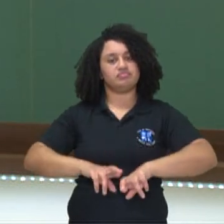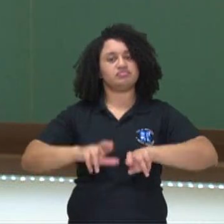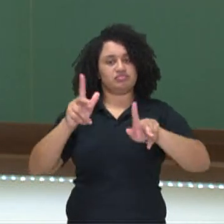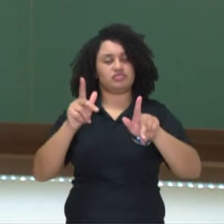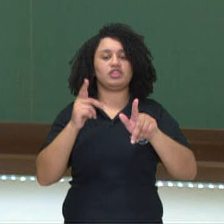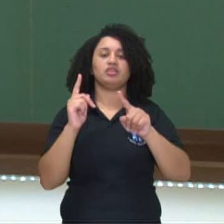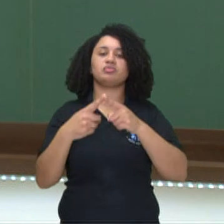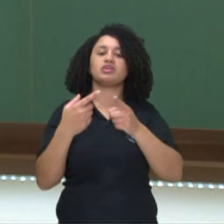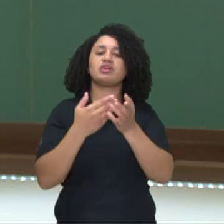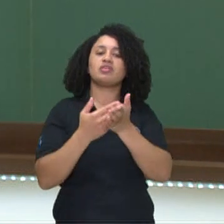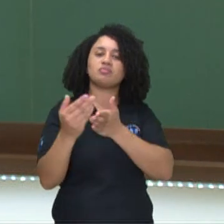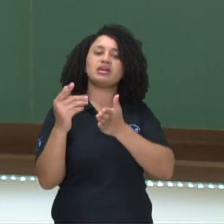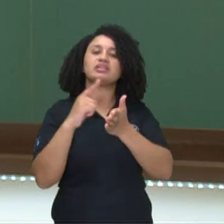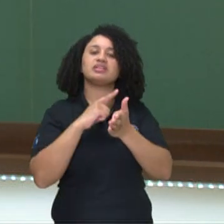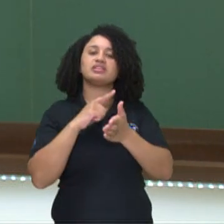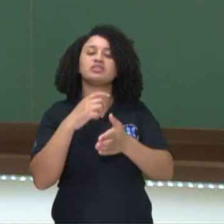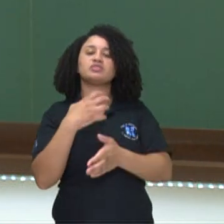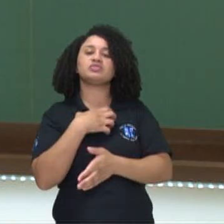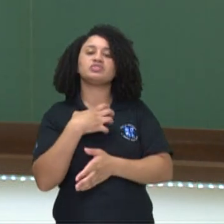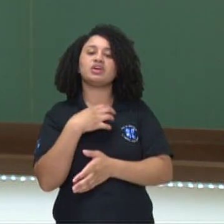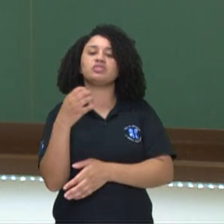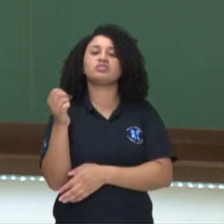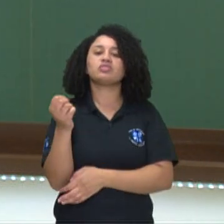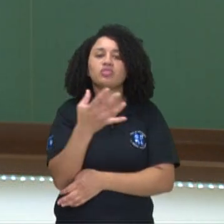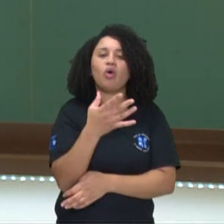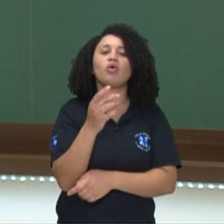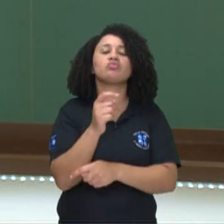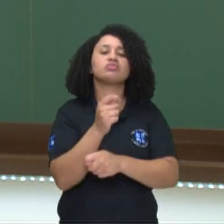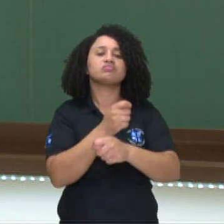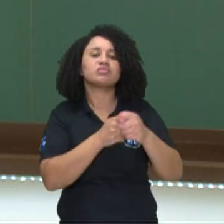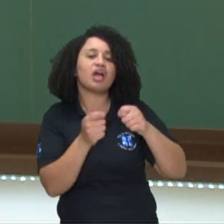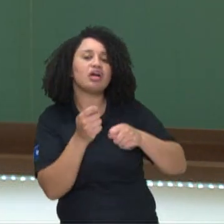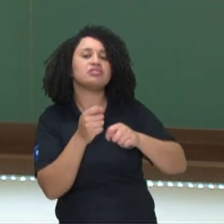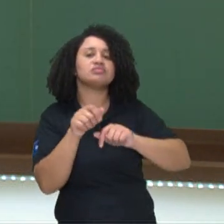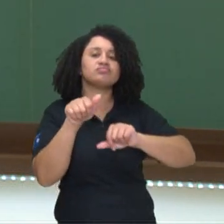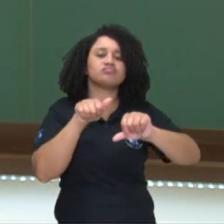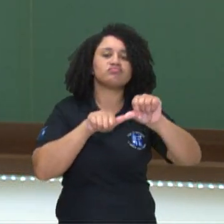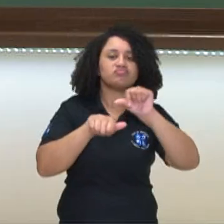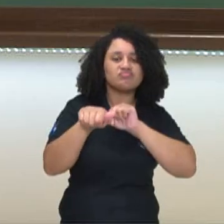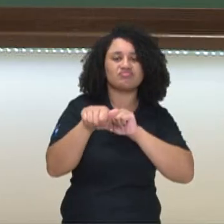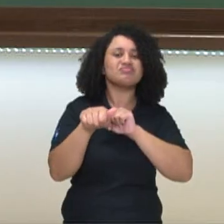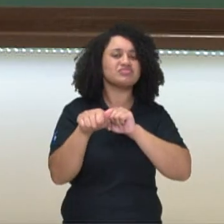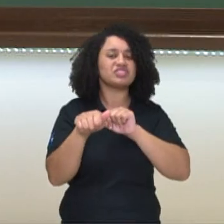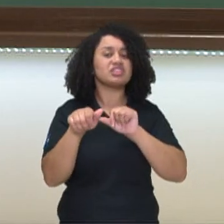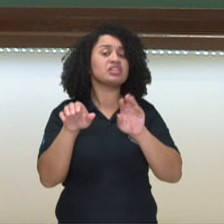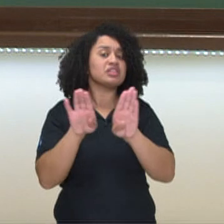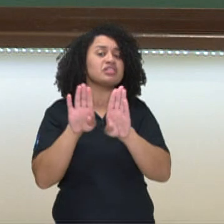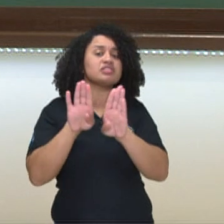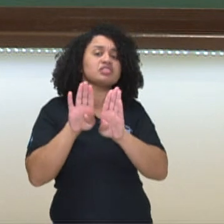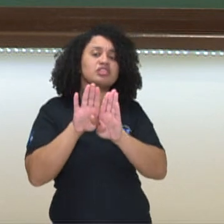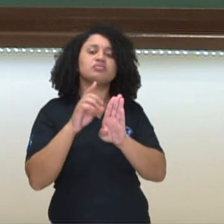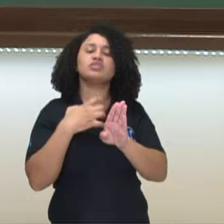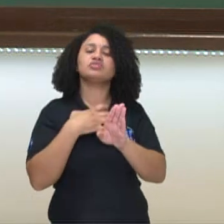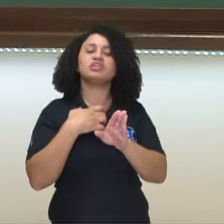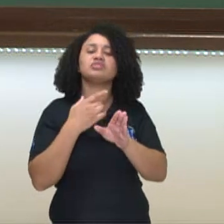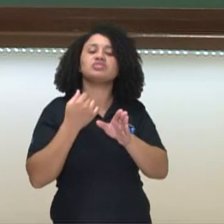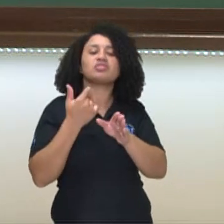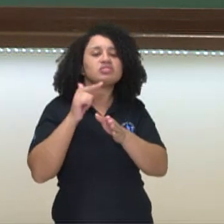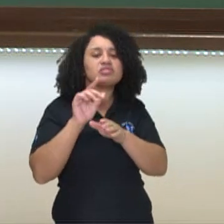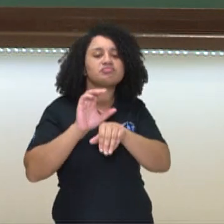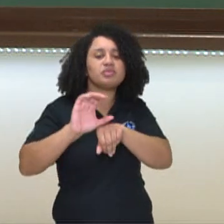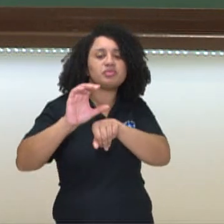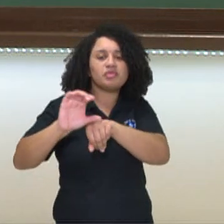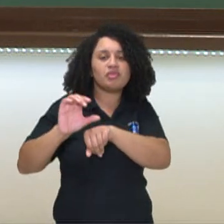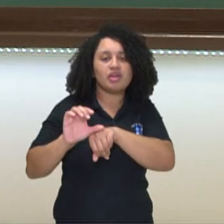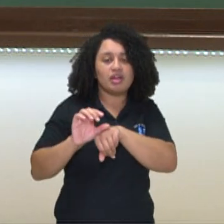fazer novas formas de câmbio, novas formas de troca, novas formas de financiamento, começa